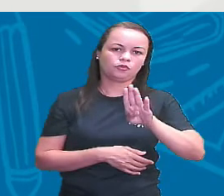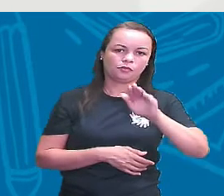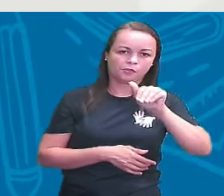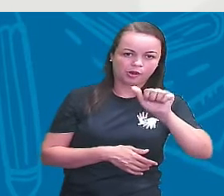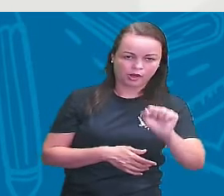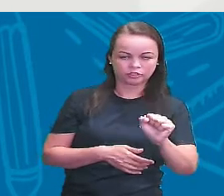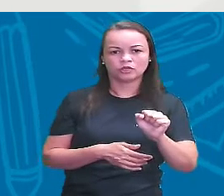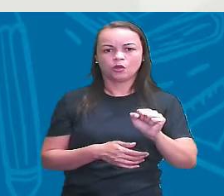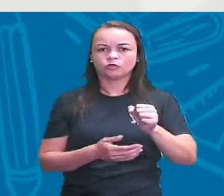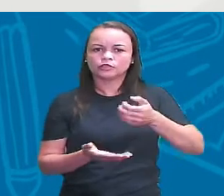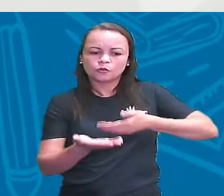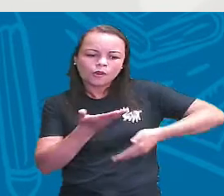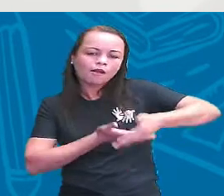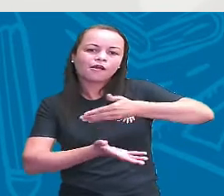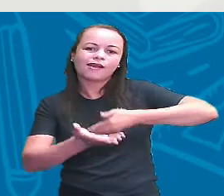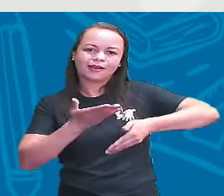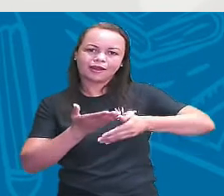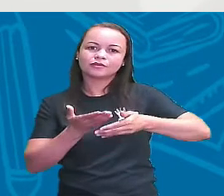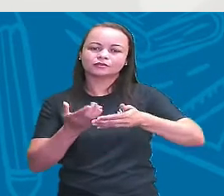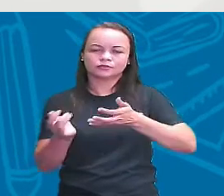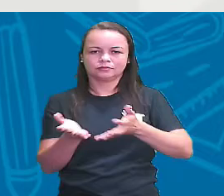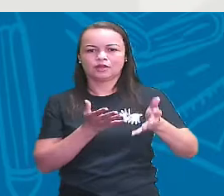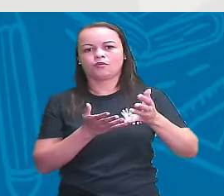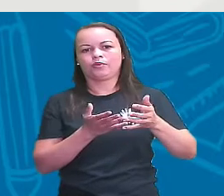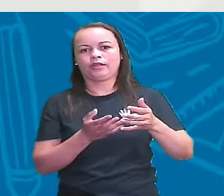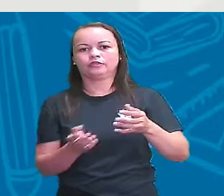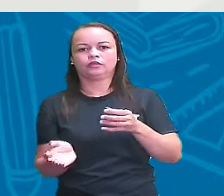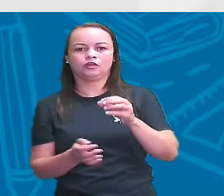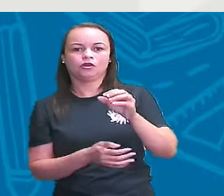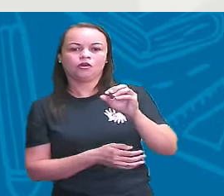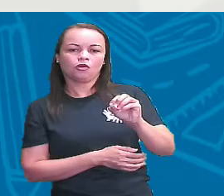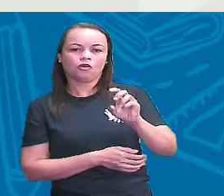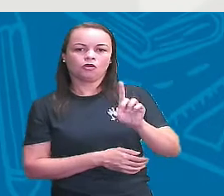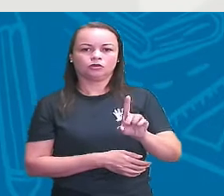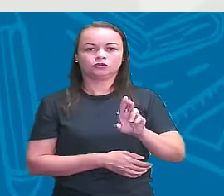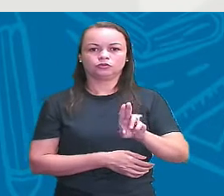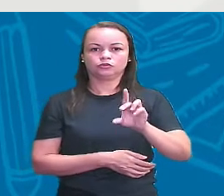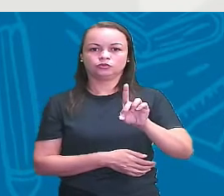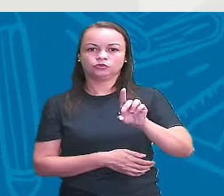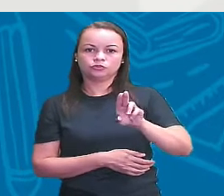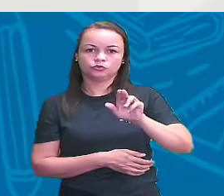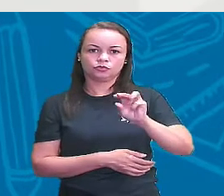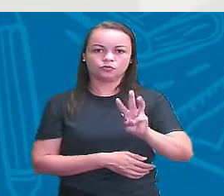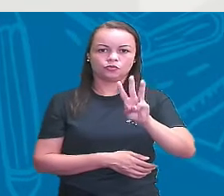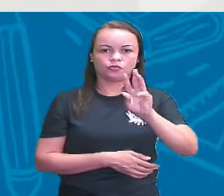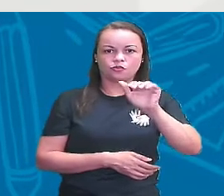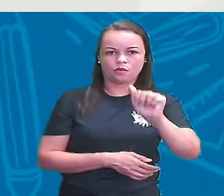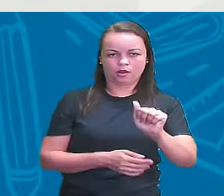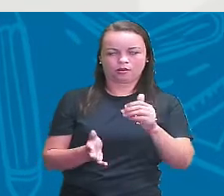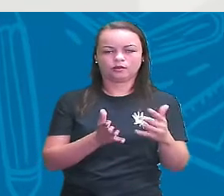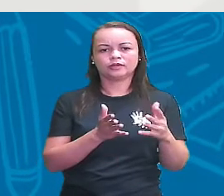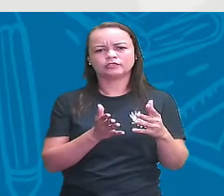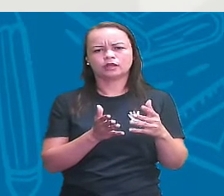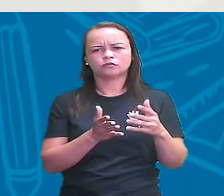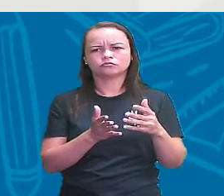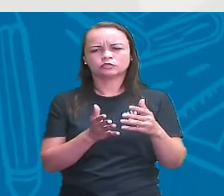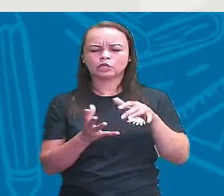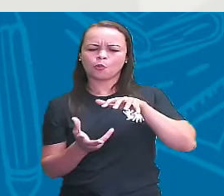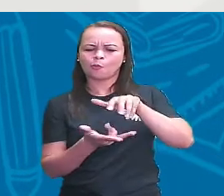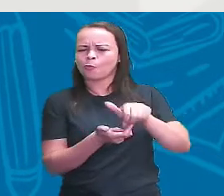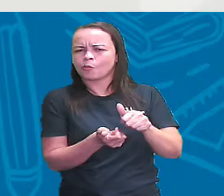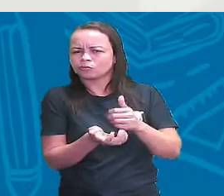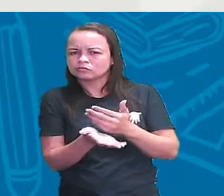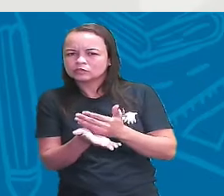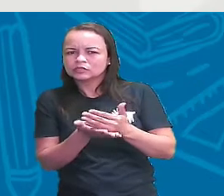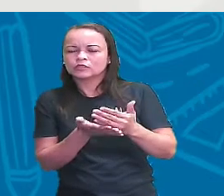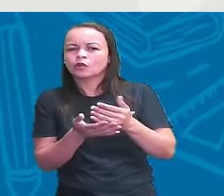com Ododua. E na verdade, gente, conta-se a história que o mundo passou a existir porque